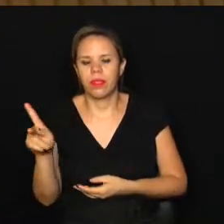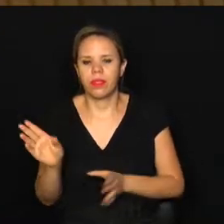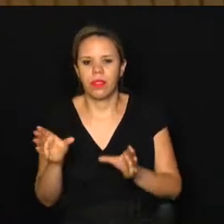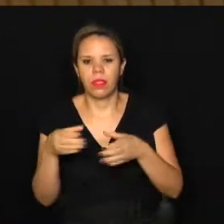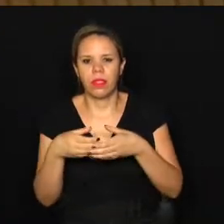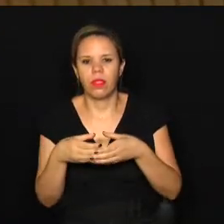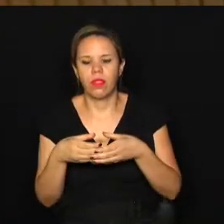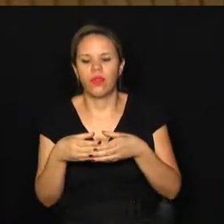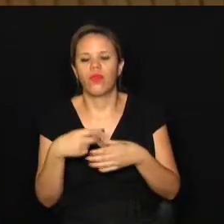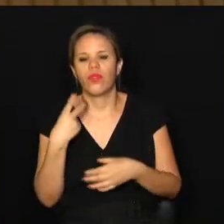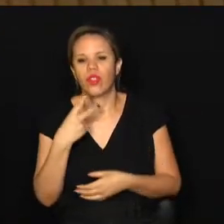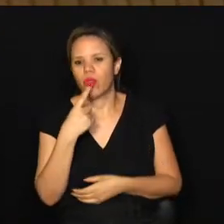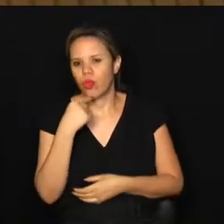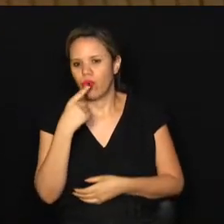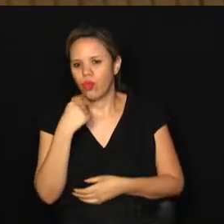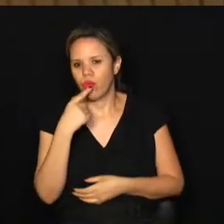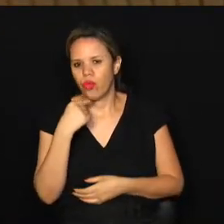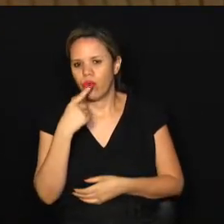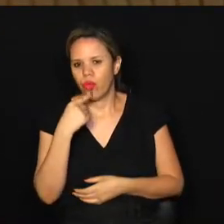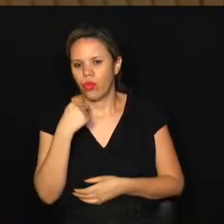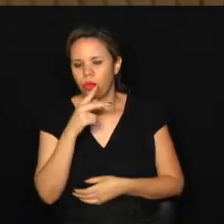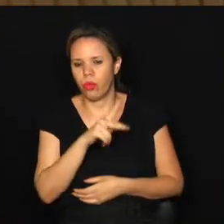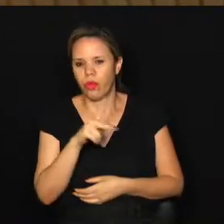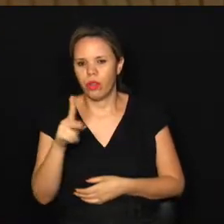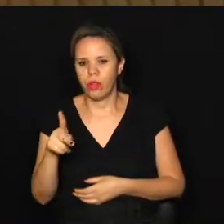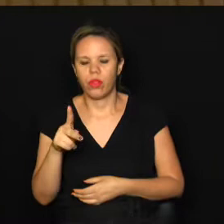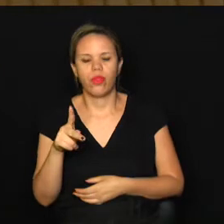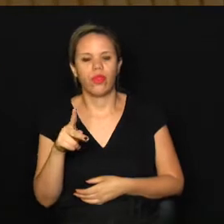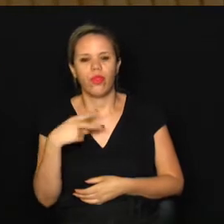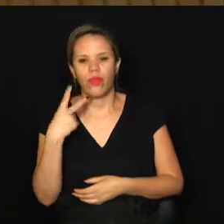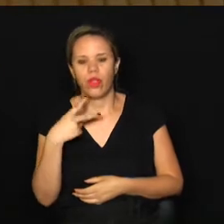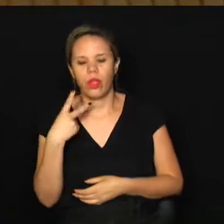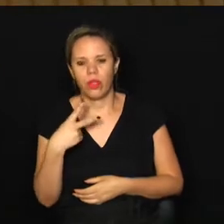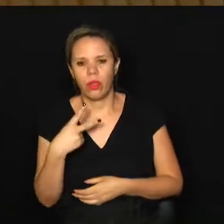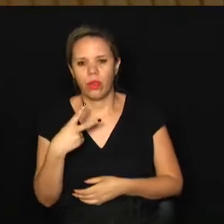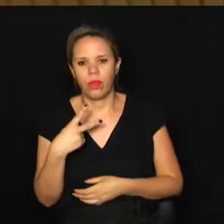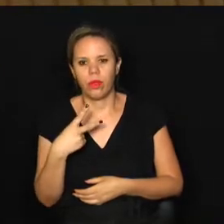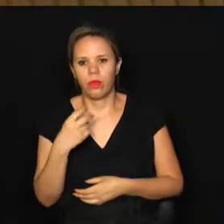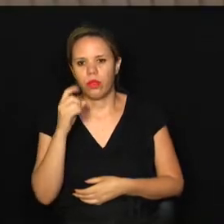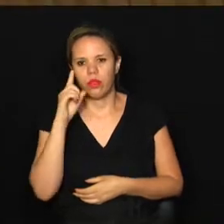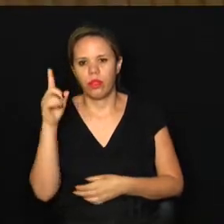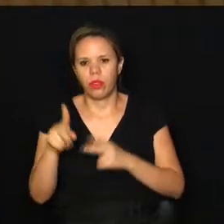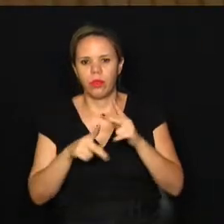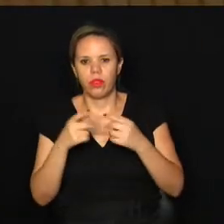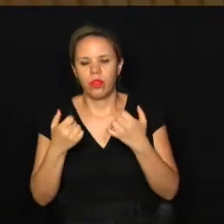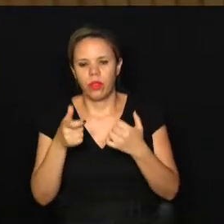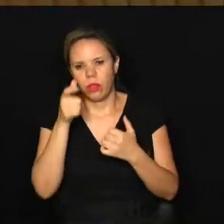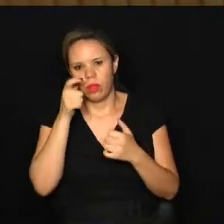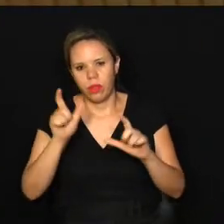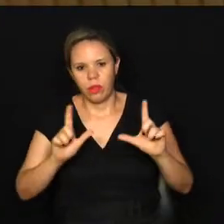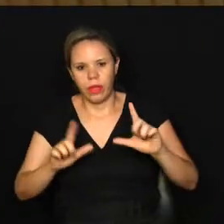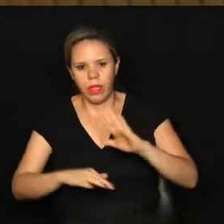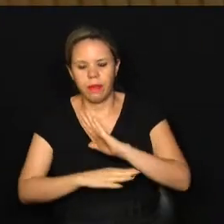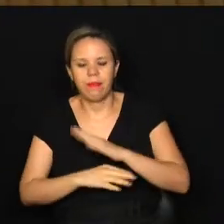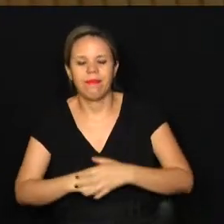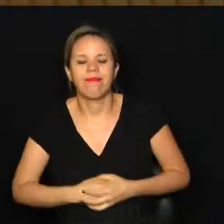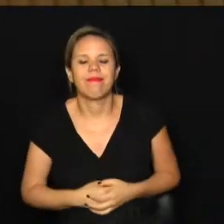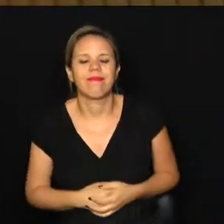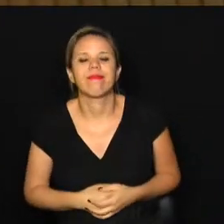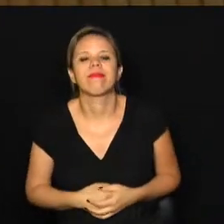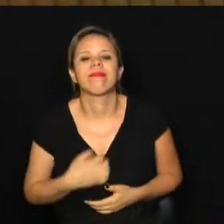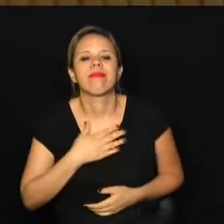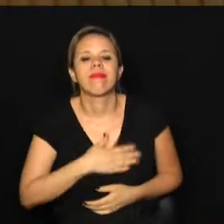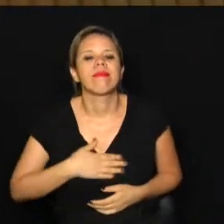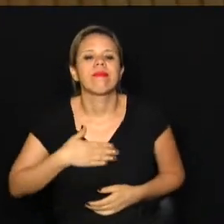Gilberto Vermelho. Bom dia ao professor Alberto. Bom dia aos telespectadores da TV Câmara. É um prazer